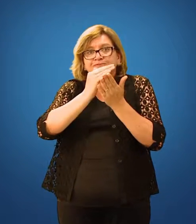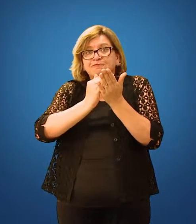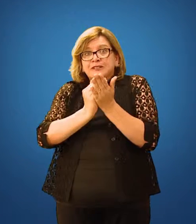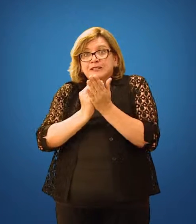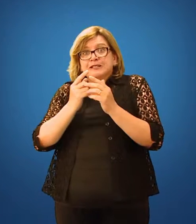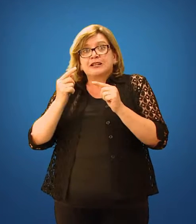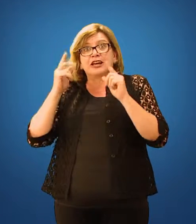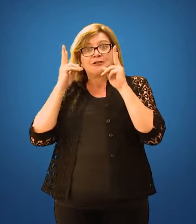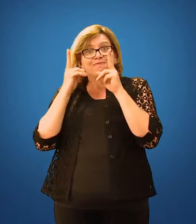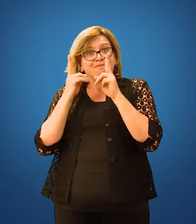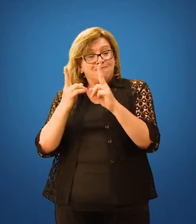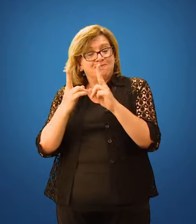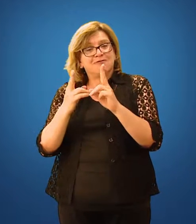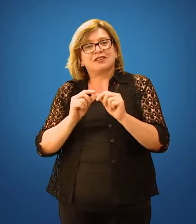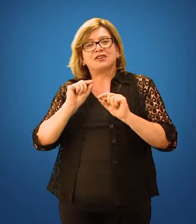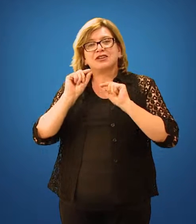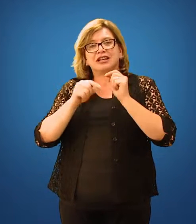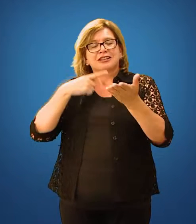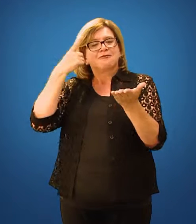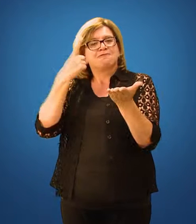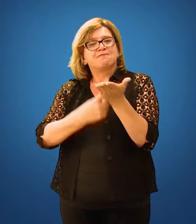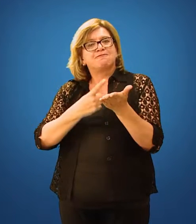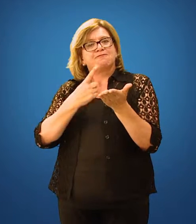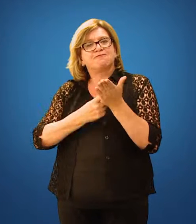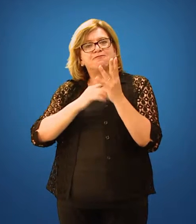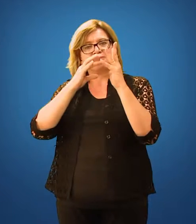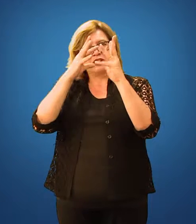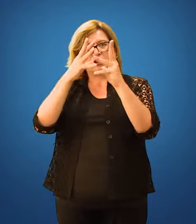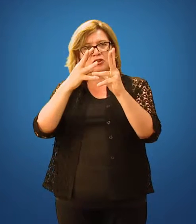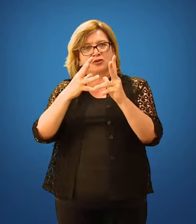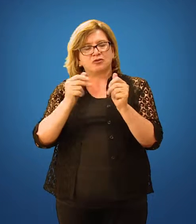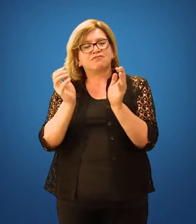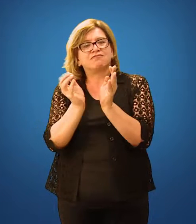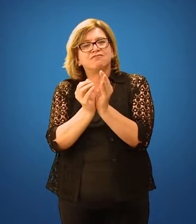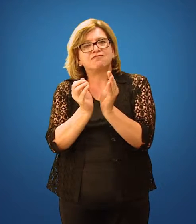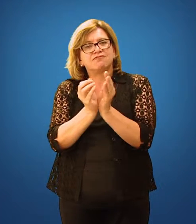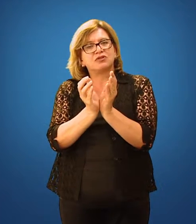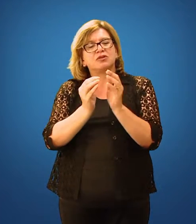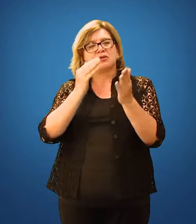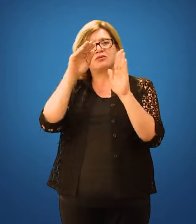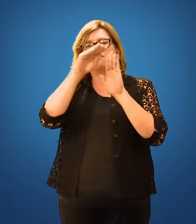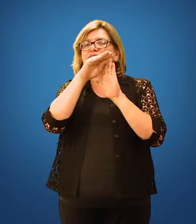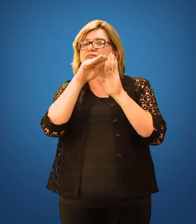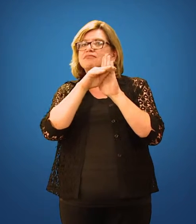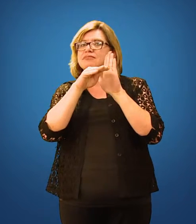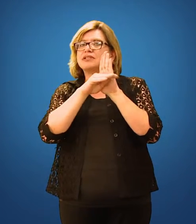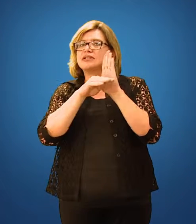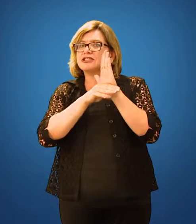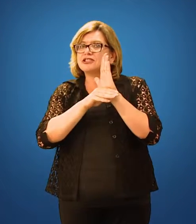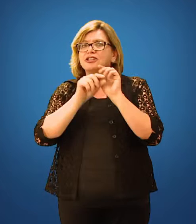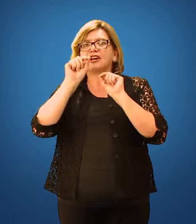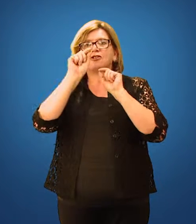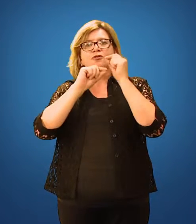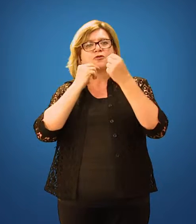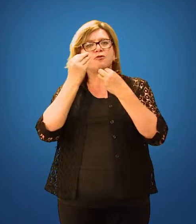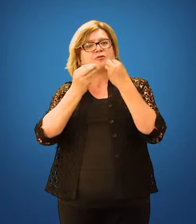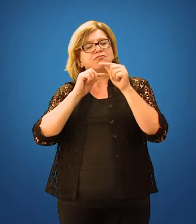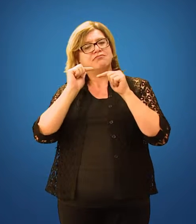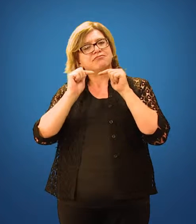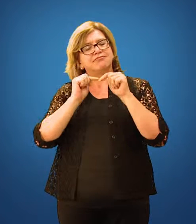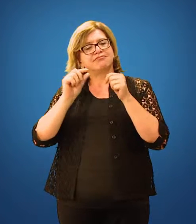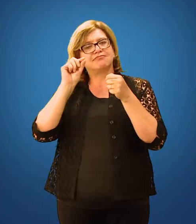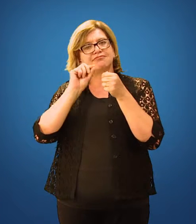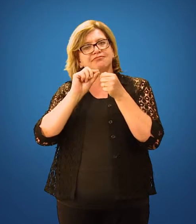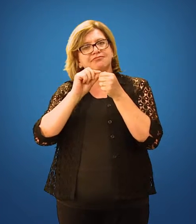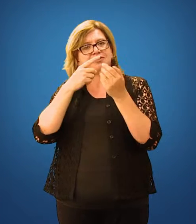todos, o que significa que há um comprometimento desse colegiado em planejar ações e cumprir com essas mesmas ações